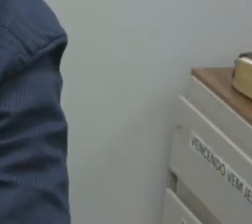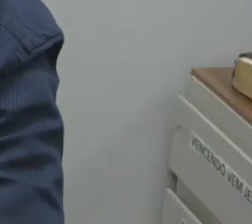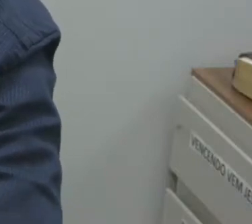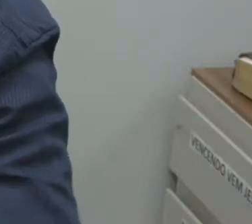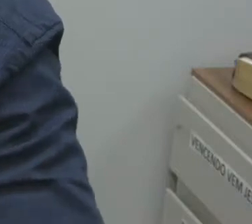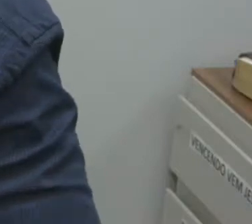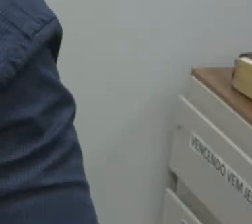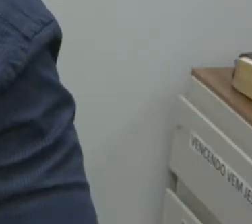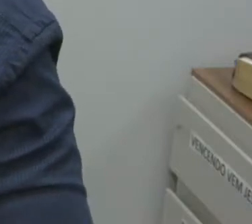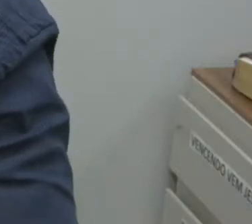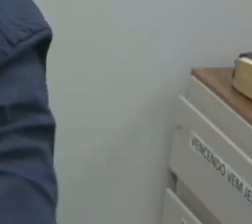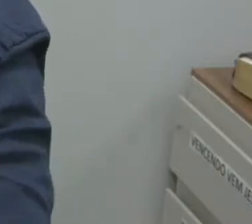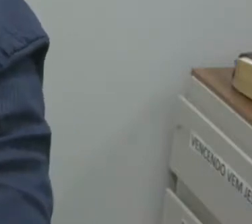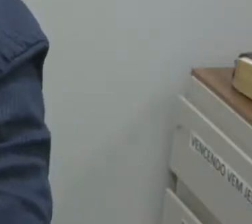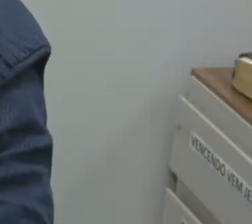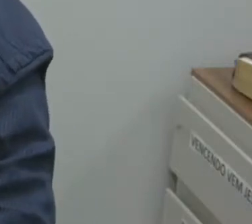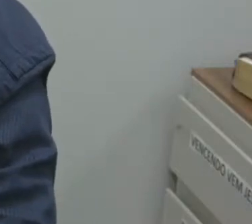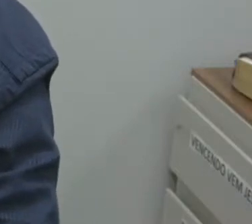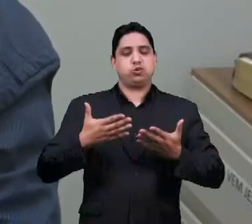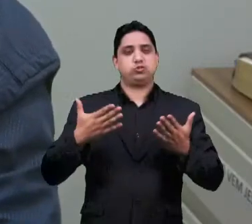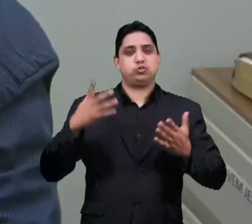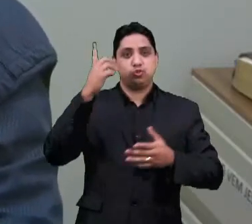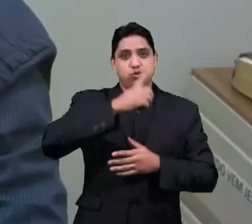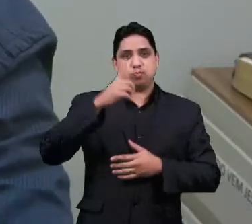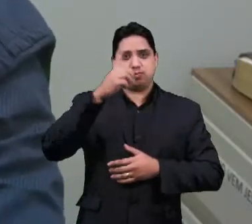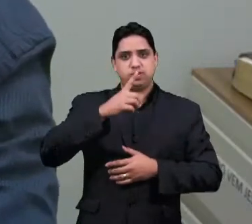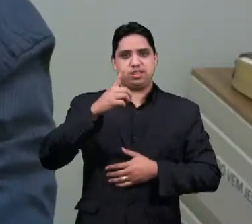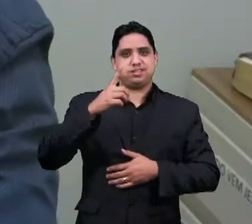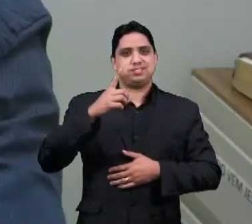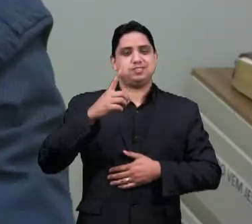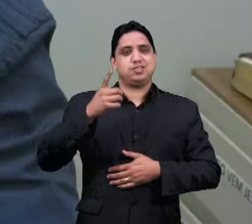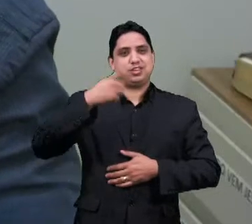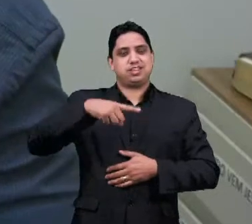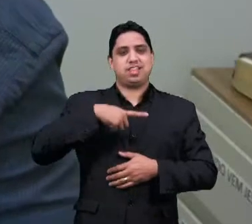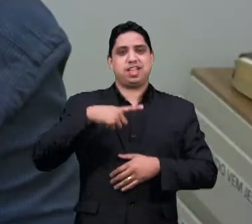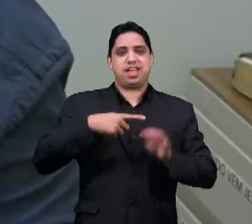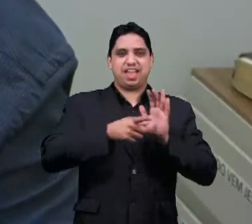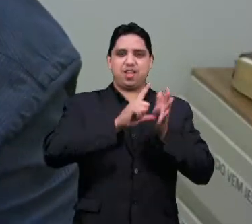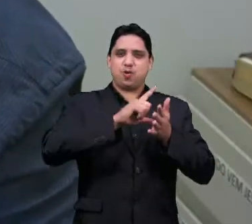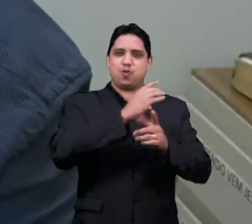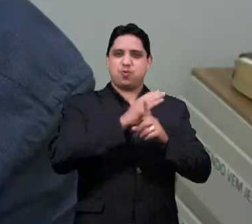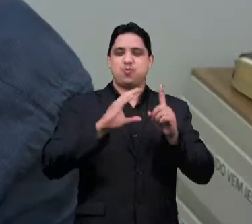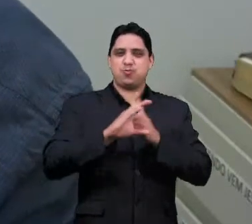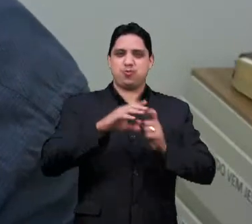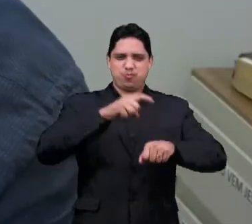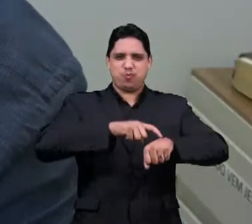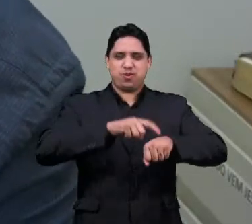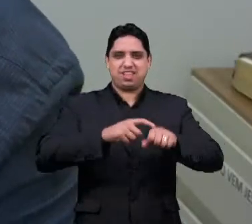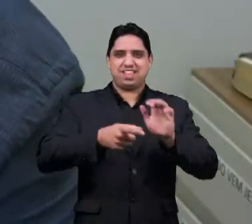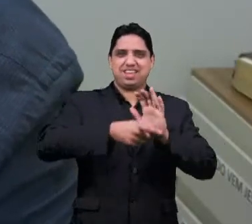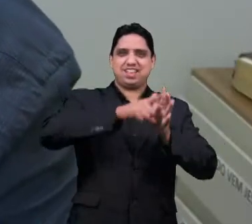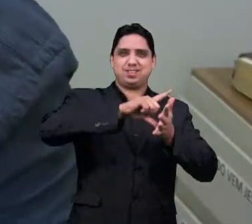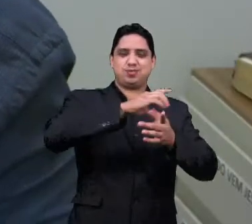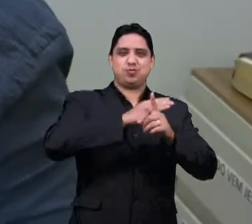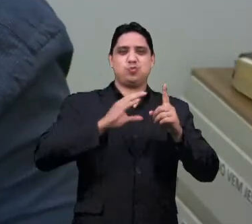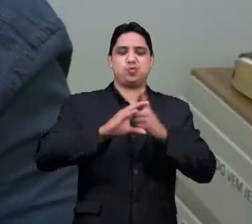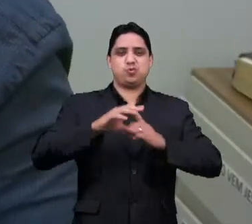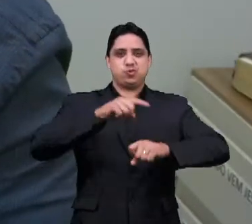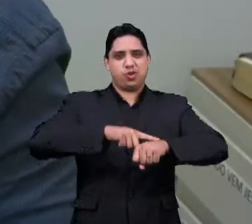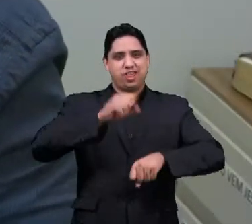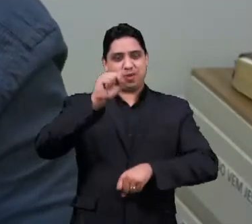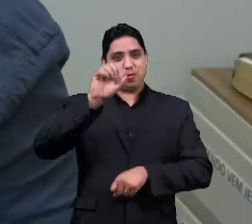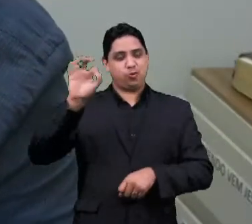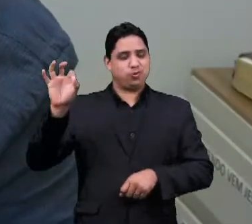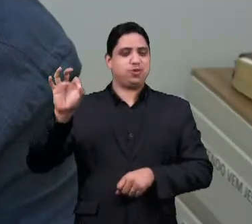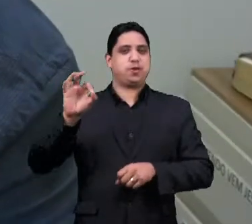Nós, hoje, nesse domingo, como todos os dias, nós temos o pré-culto. É um momento que antecede ao culto das 20 horas.